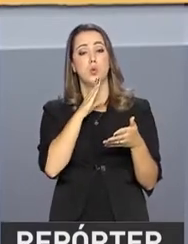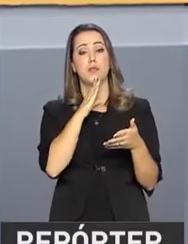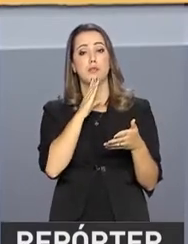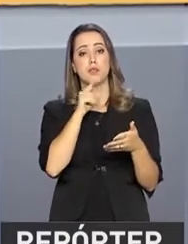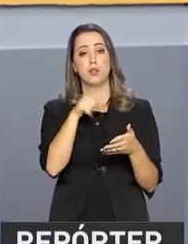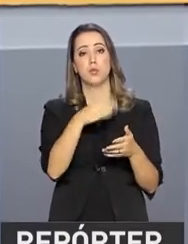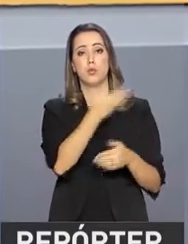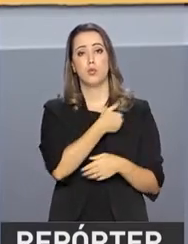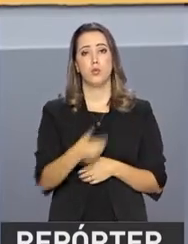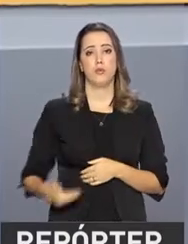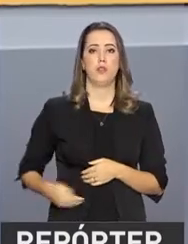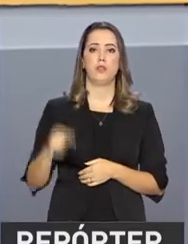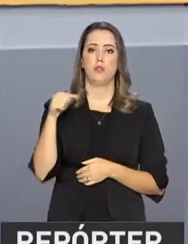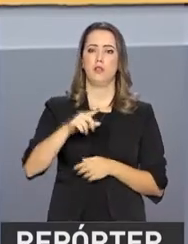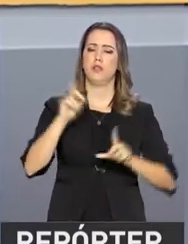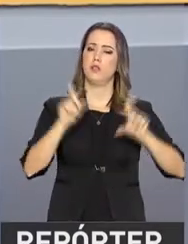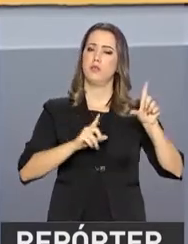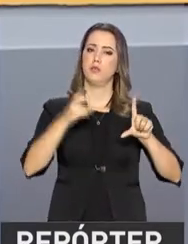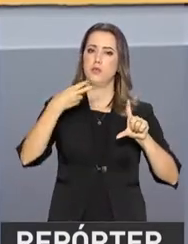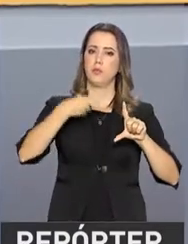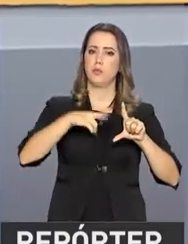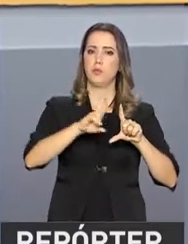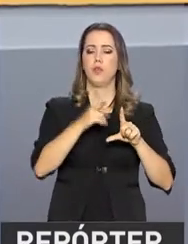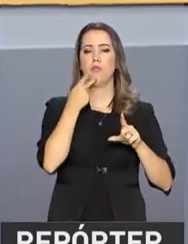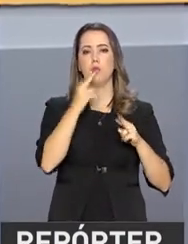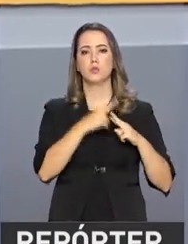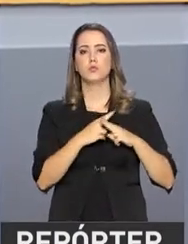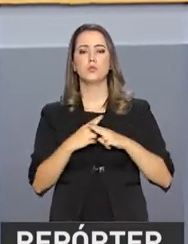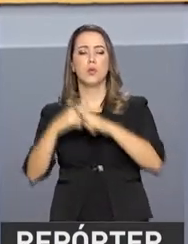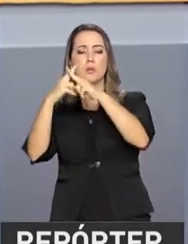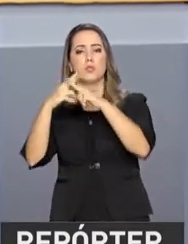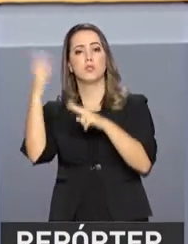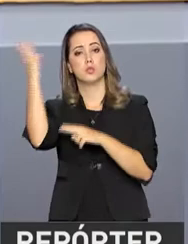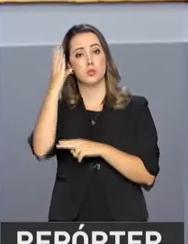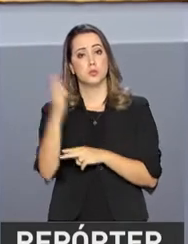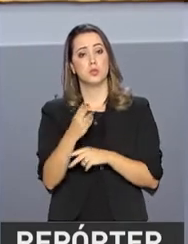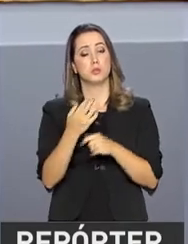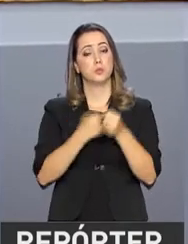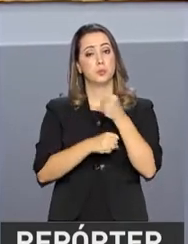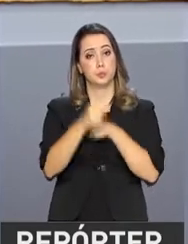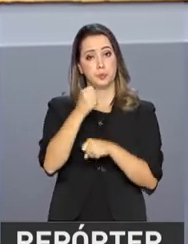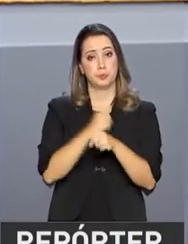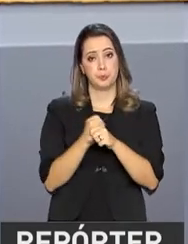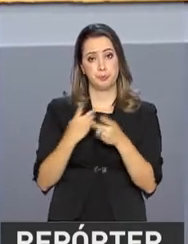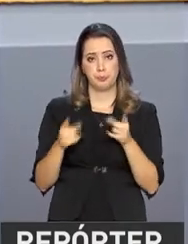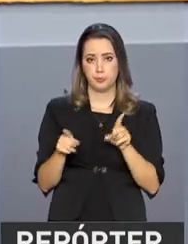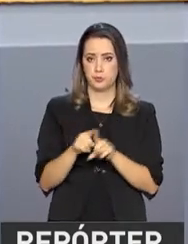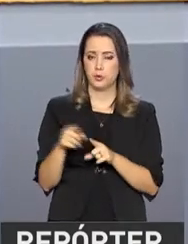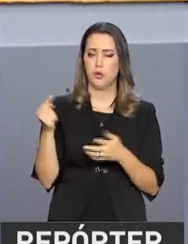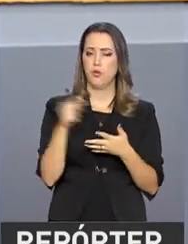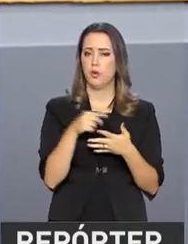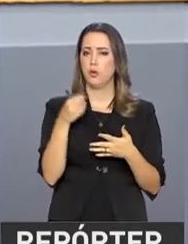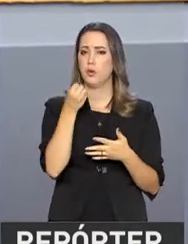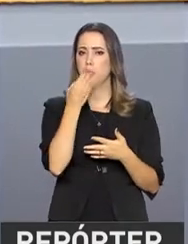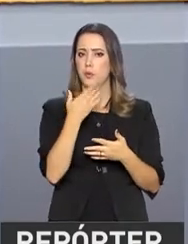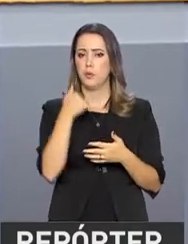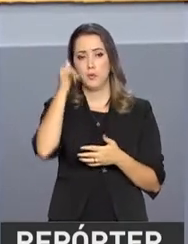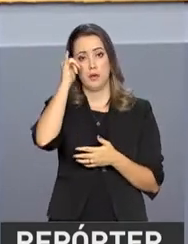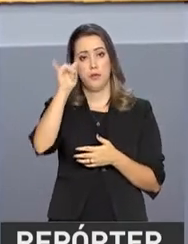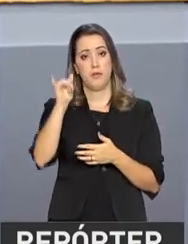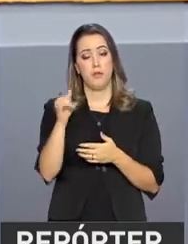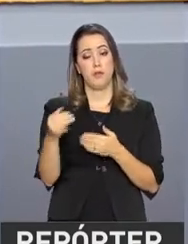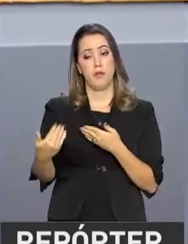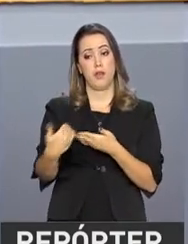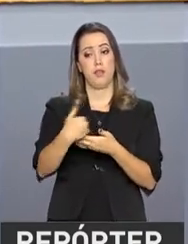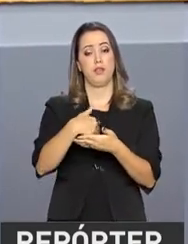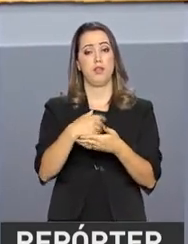tv nbr o ministro falou sobre o satélite brasileiro lançado no ano passado citou alguns benefícios como combate ao contrabando de